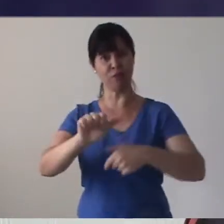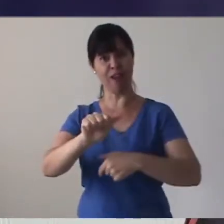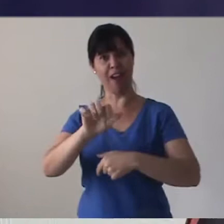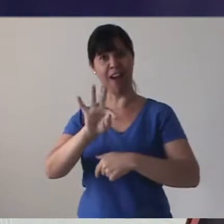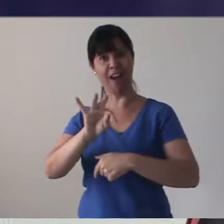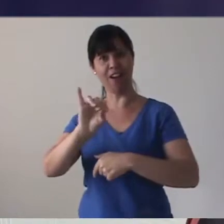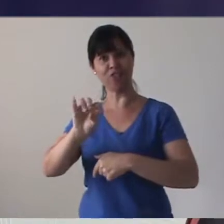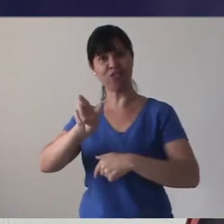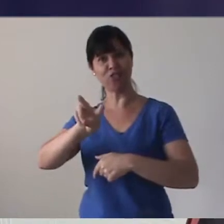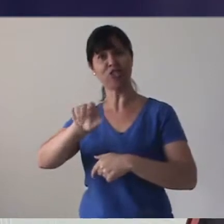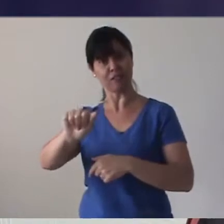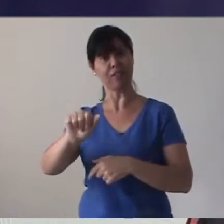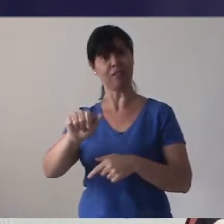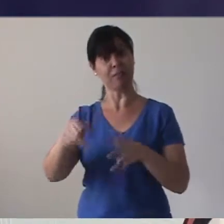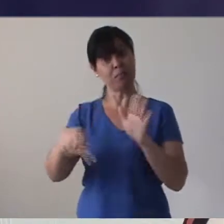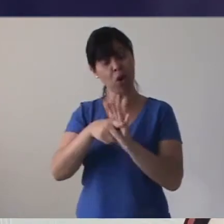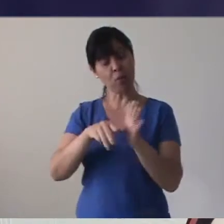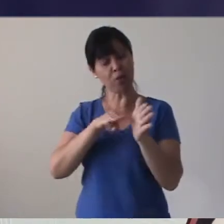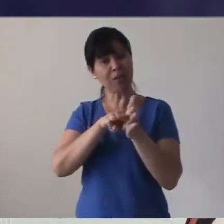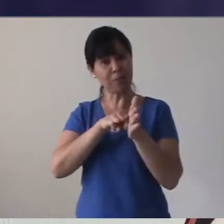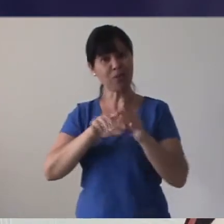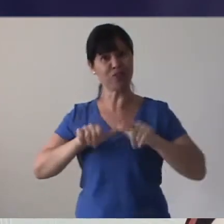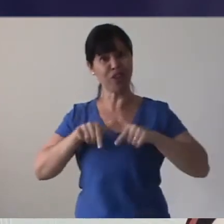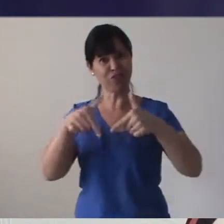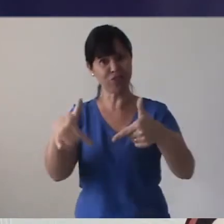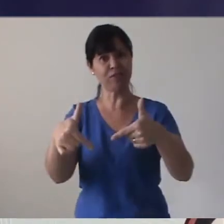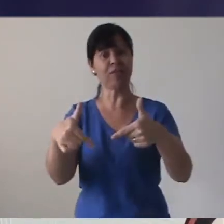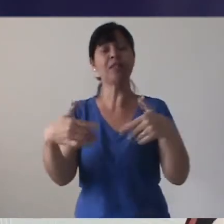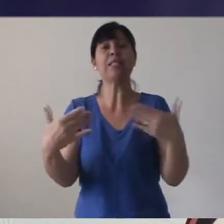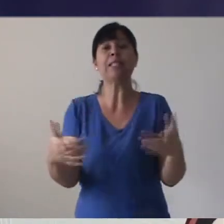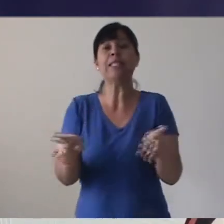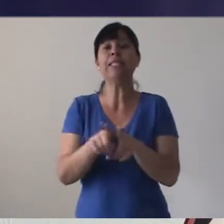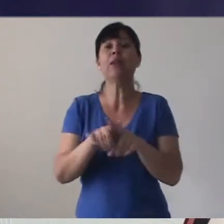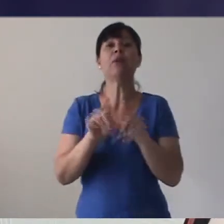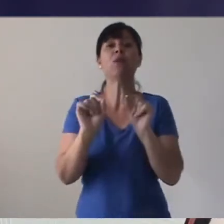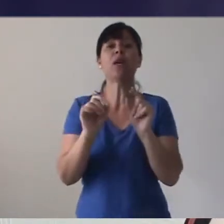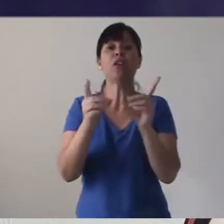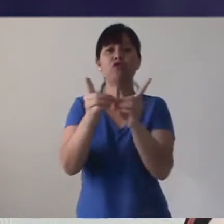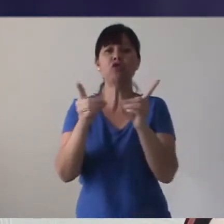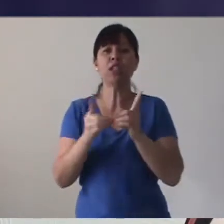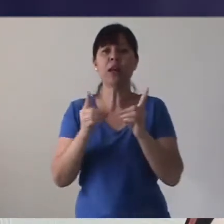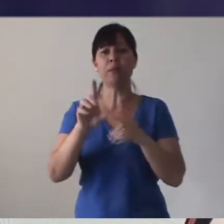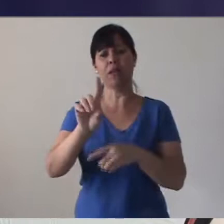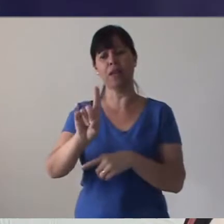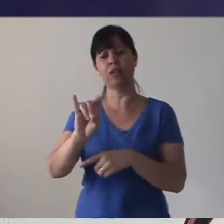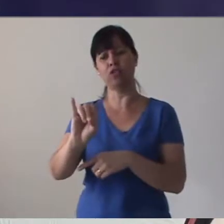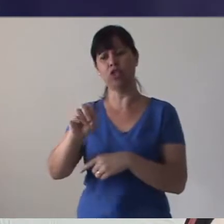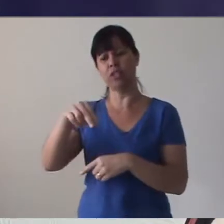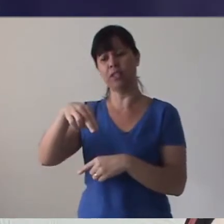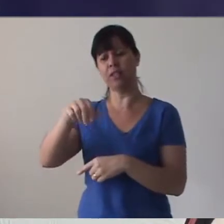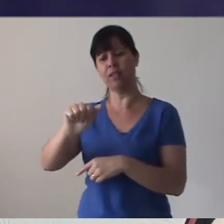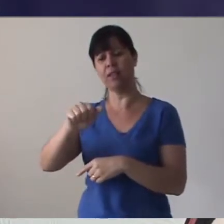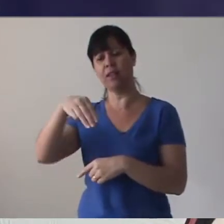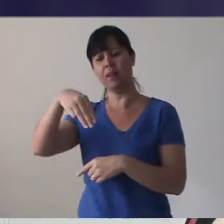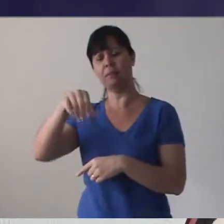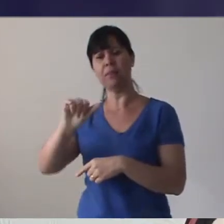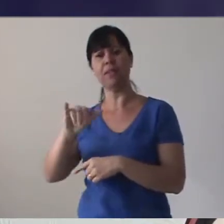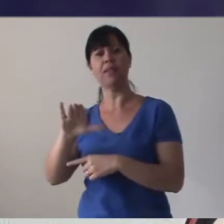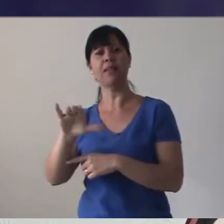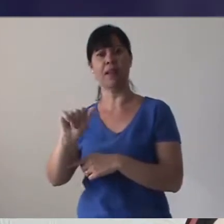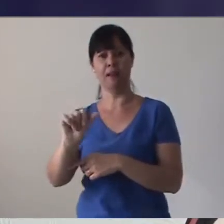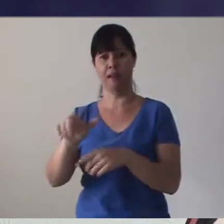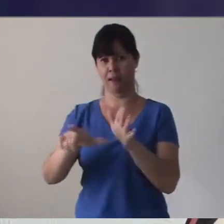fazer parte de uma metodologia ativa e assim e muito dinâmica, né? Ela não é o que